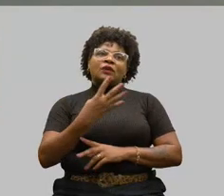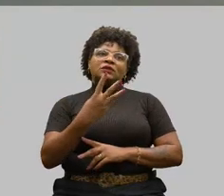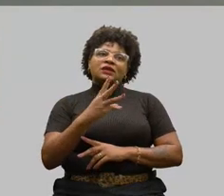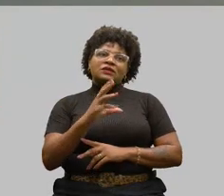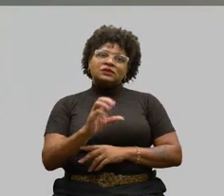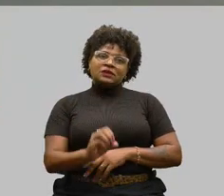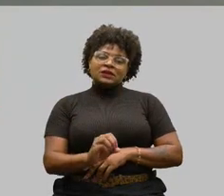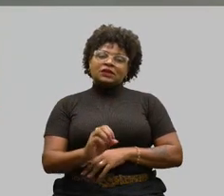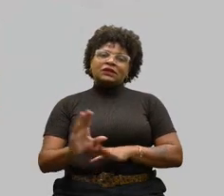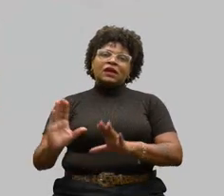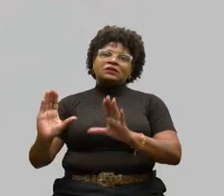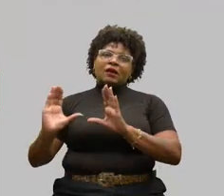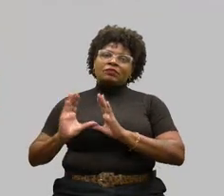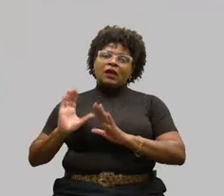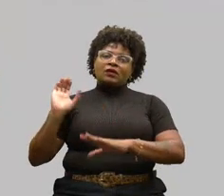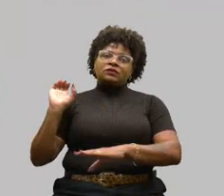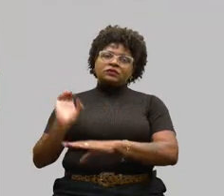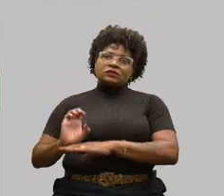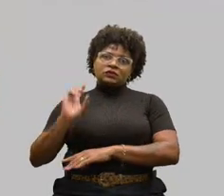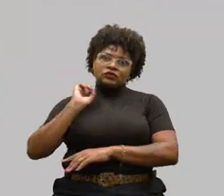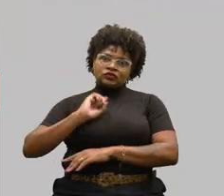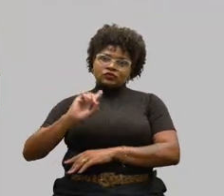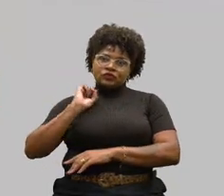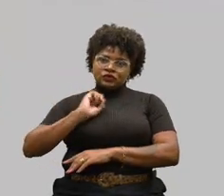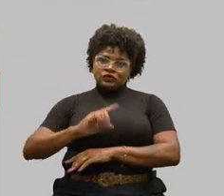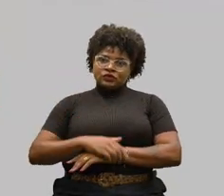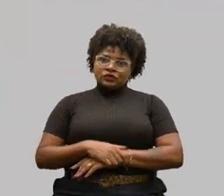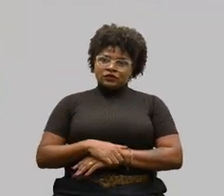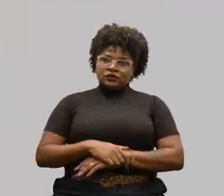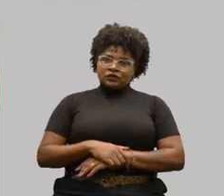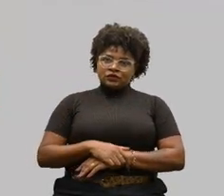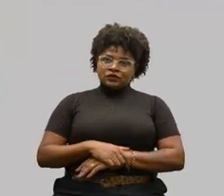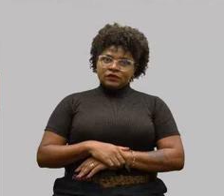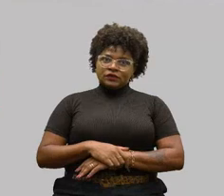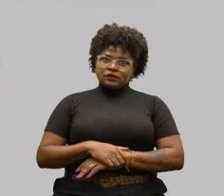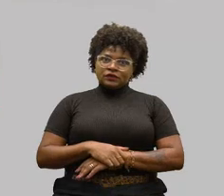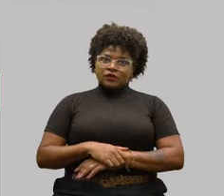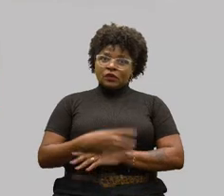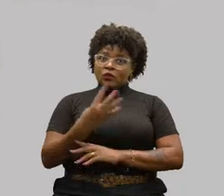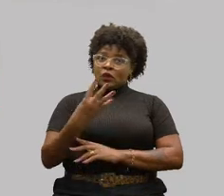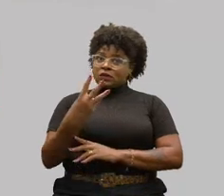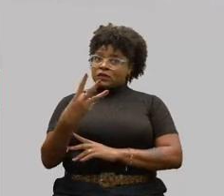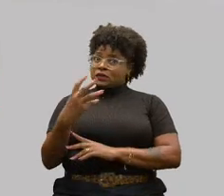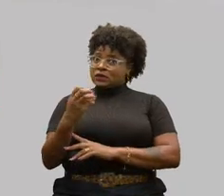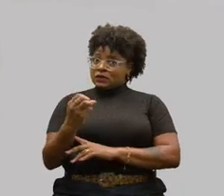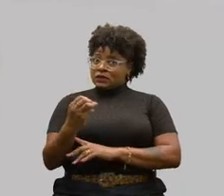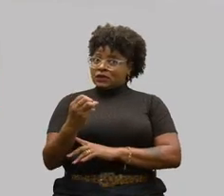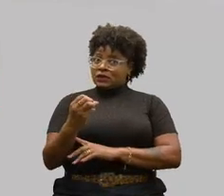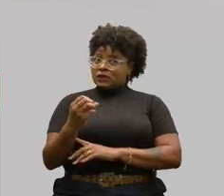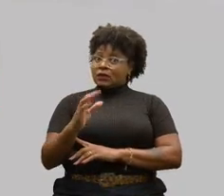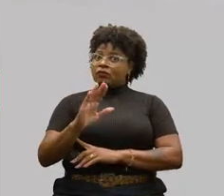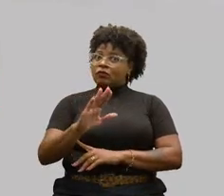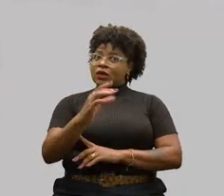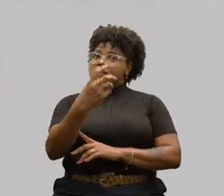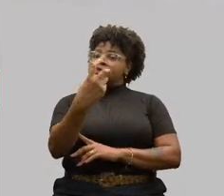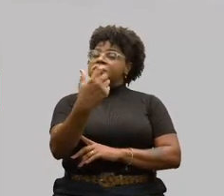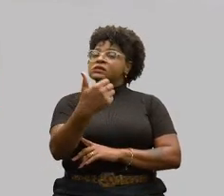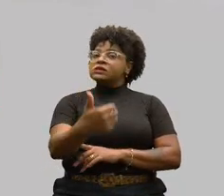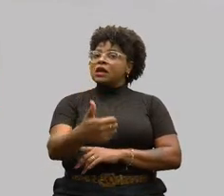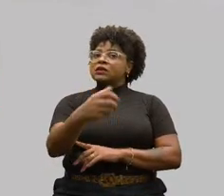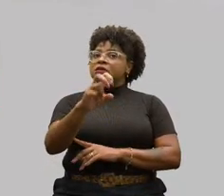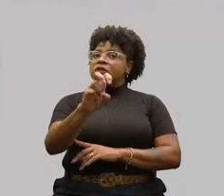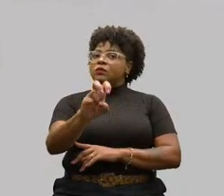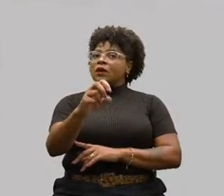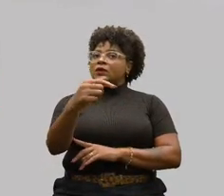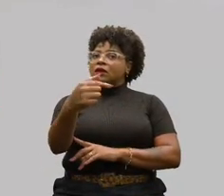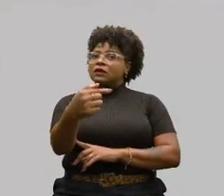Gerais e dessas 430 pais nós temos 157 delas que oferta o